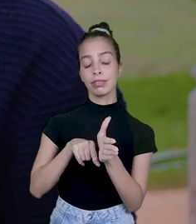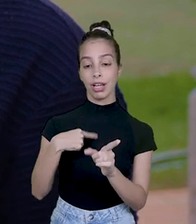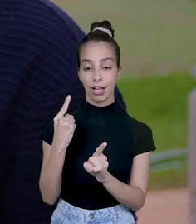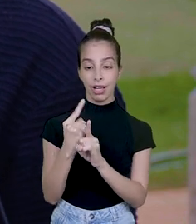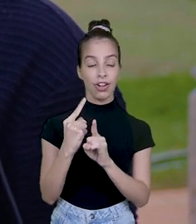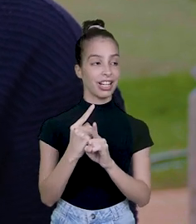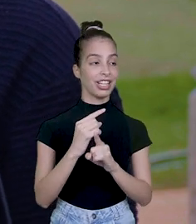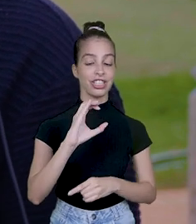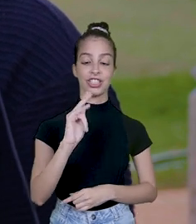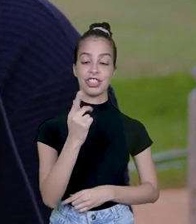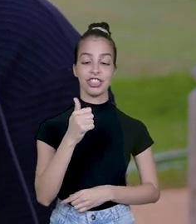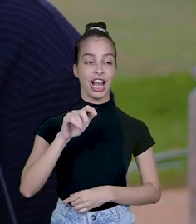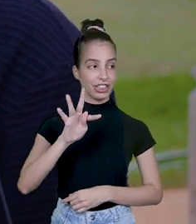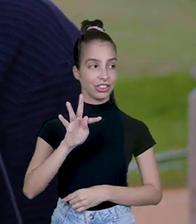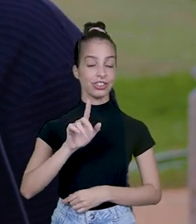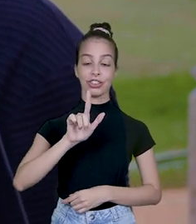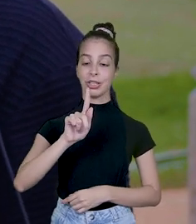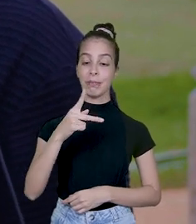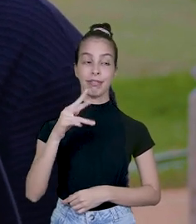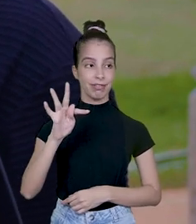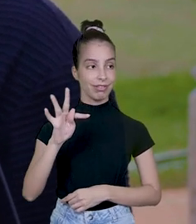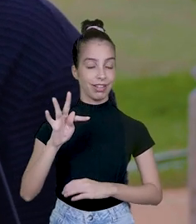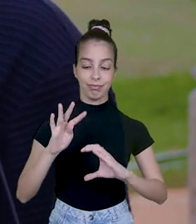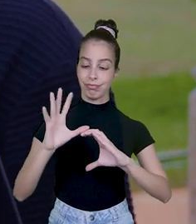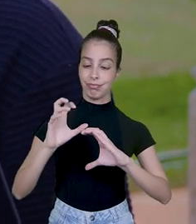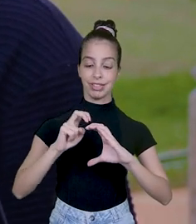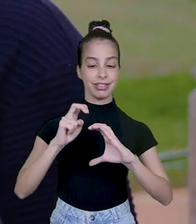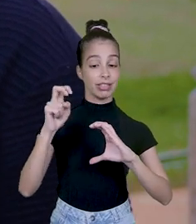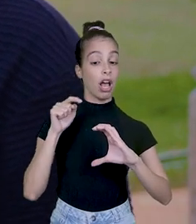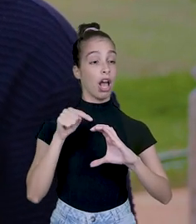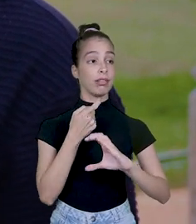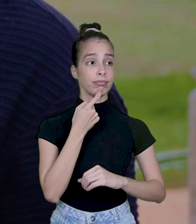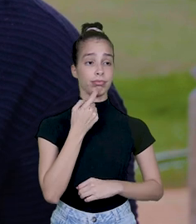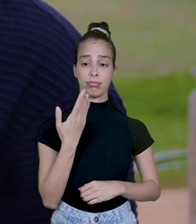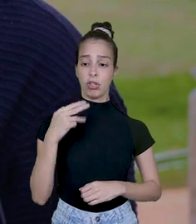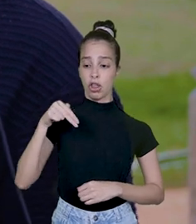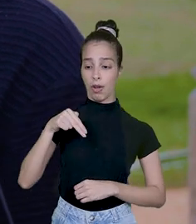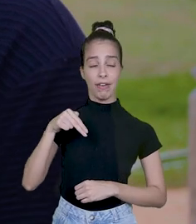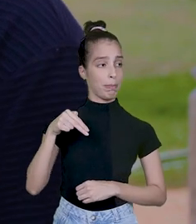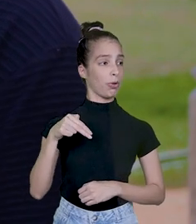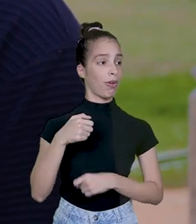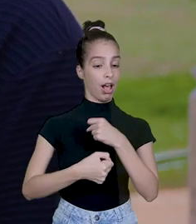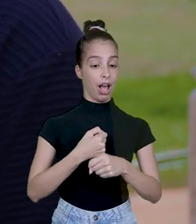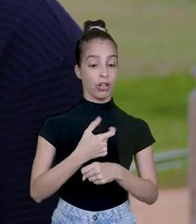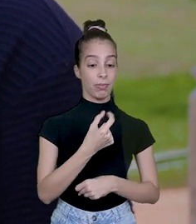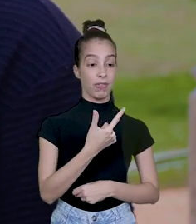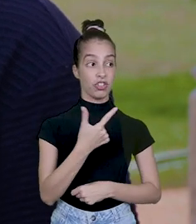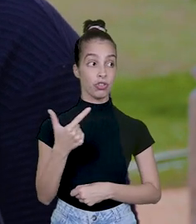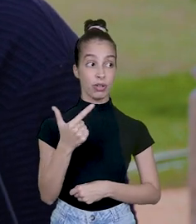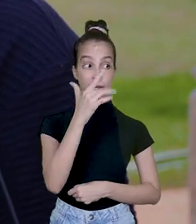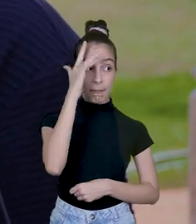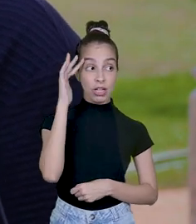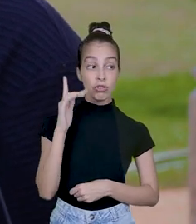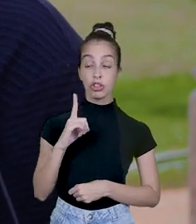descobri o chat ept o chat ept tinha eh surgido em novembro de 2022 então não tava bem recente as pessoas estavam descobrindo ainda essa